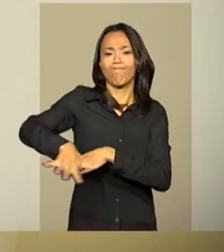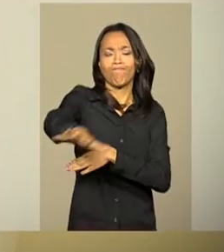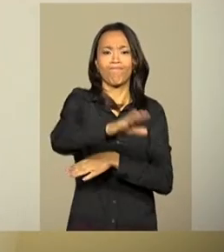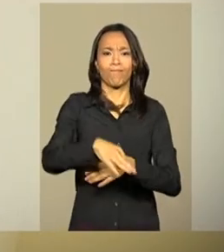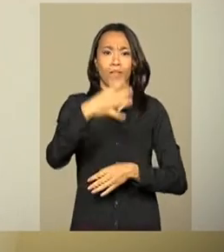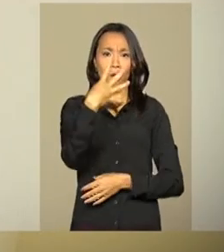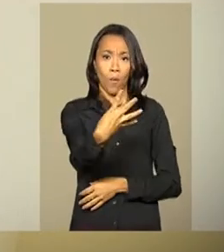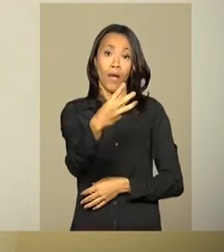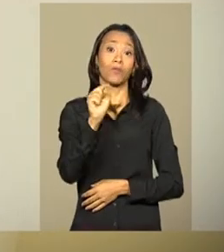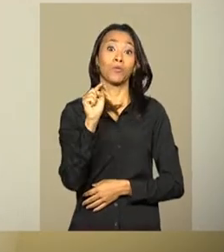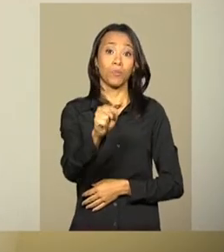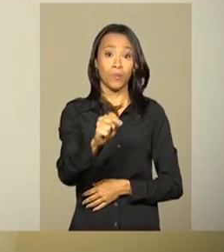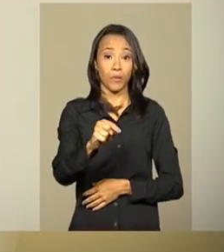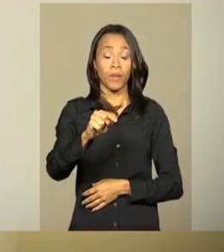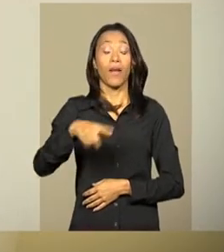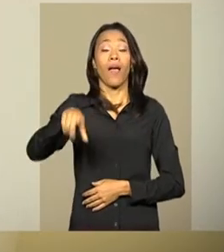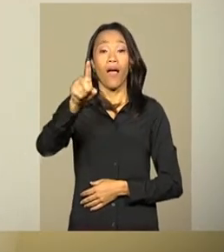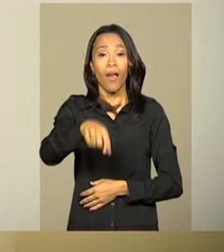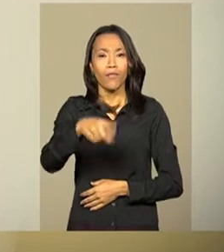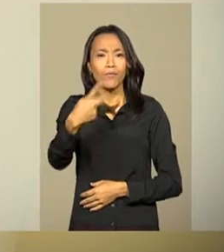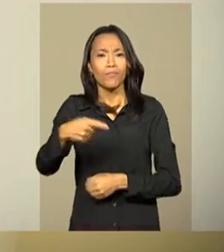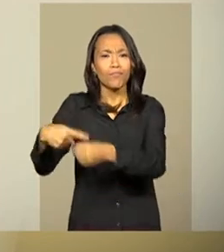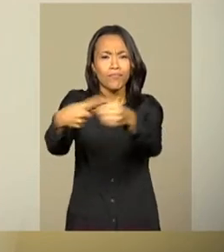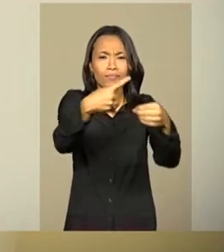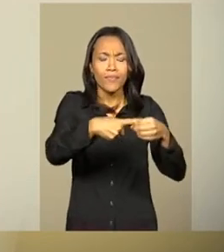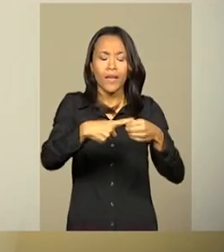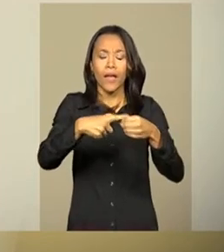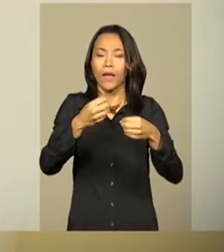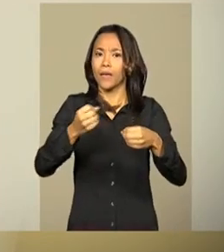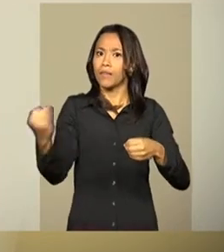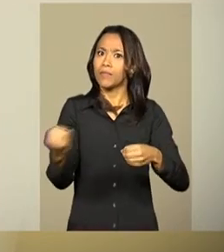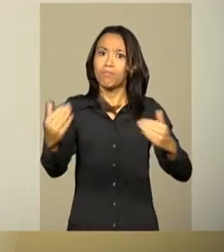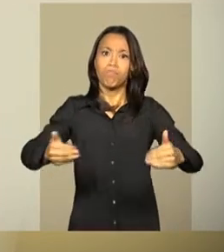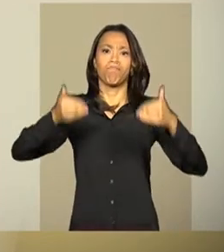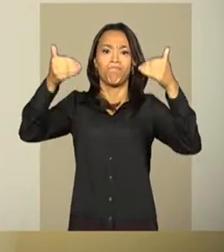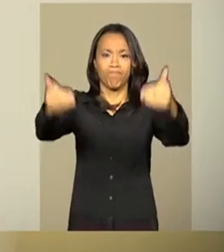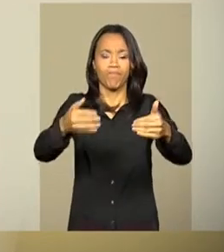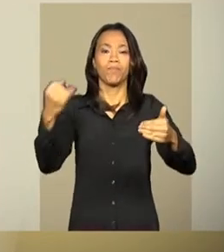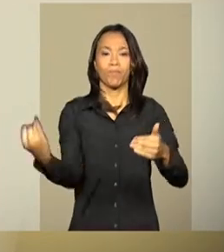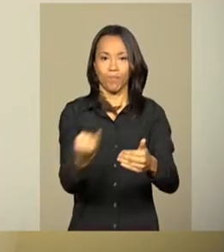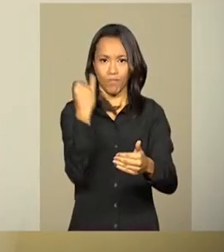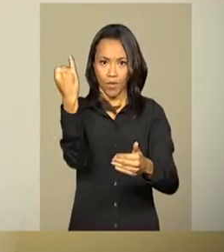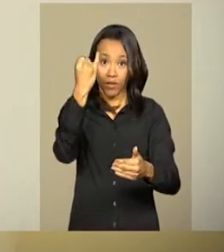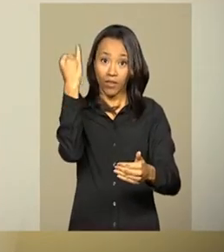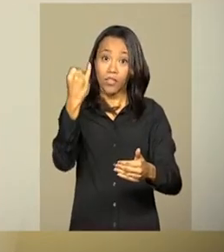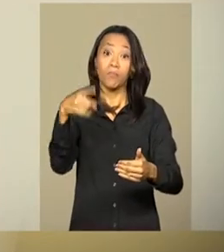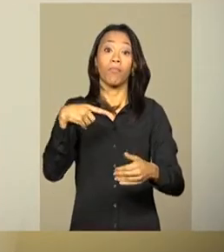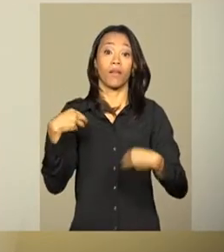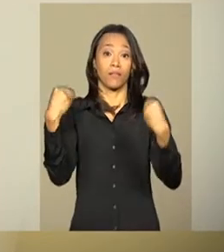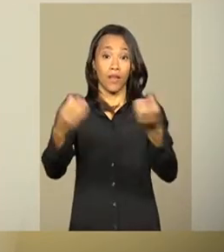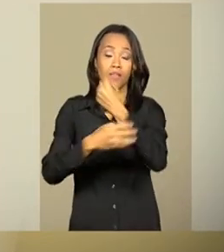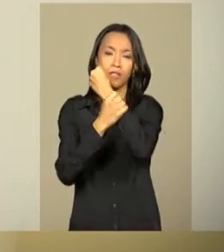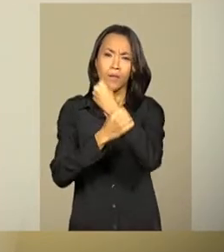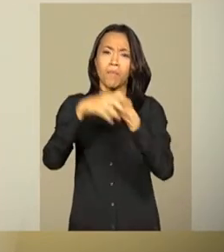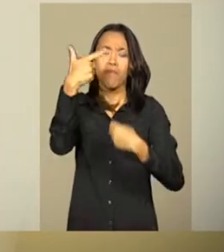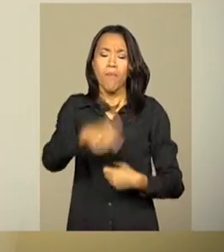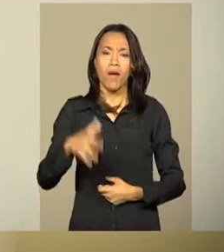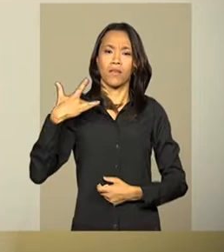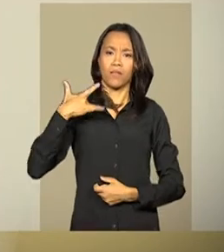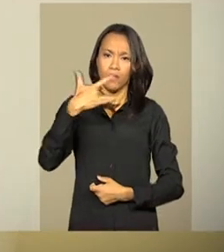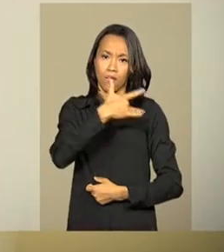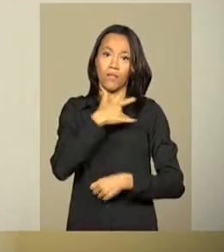municípios brasileiros é um passo enorme Luciano um passo importantíssimo para garantir mais saúde